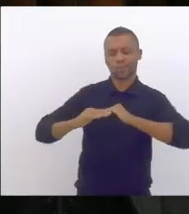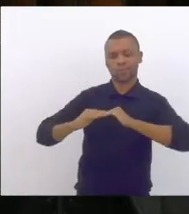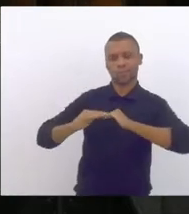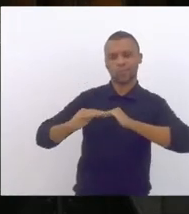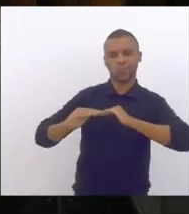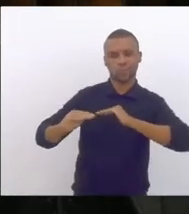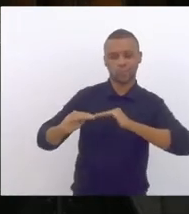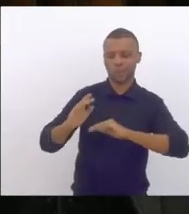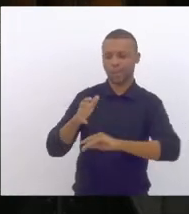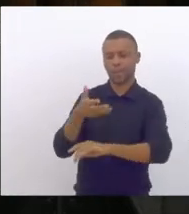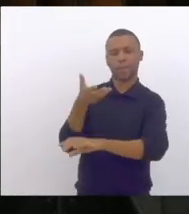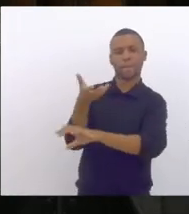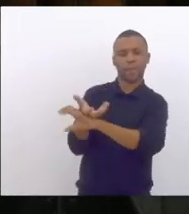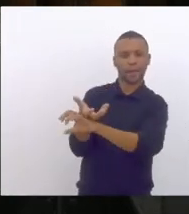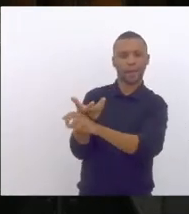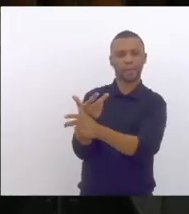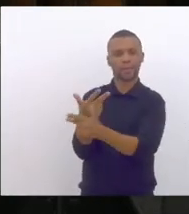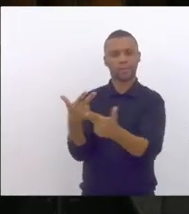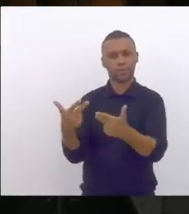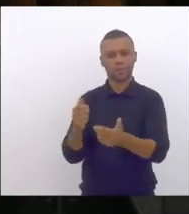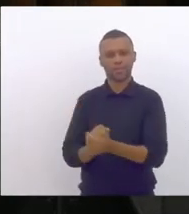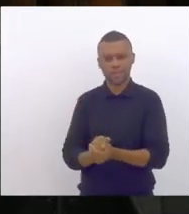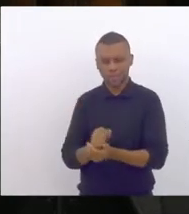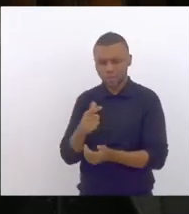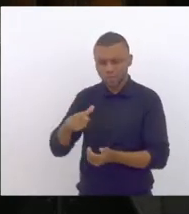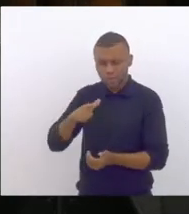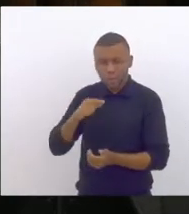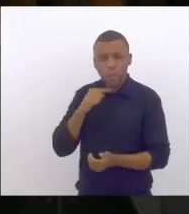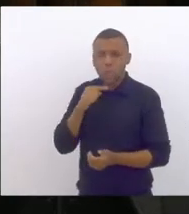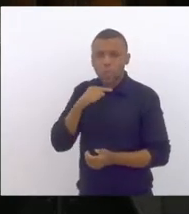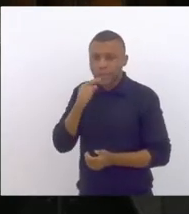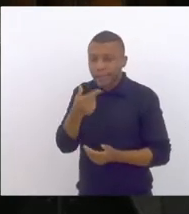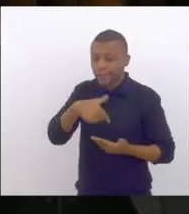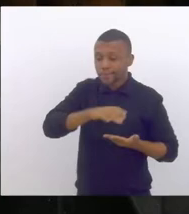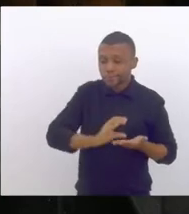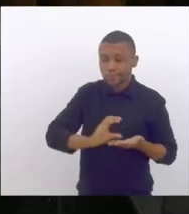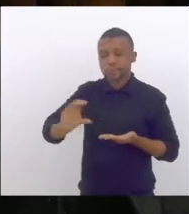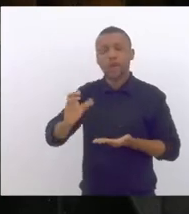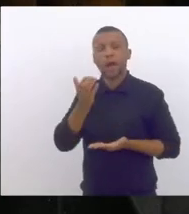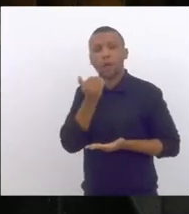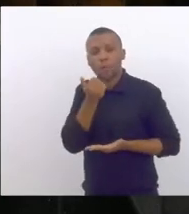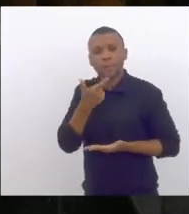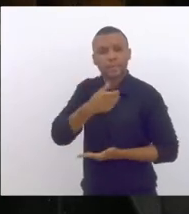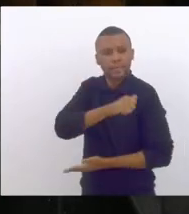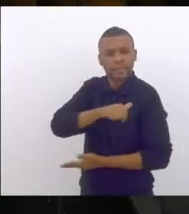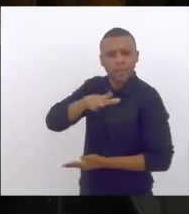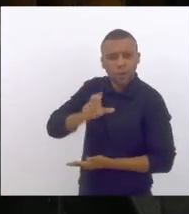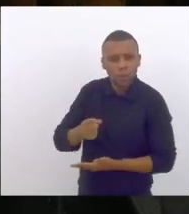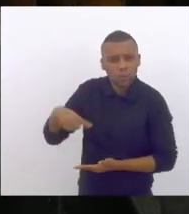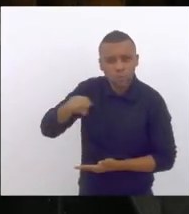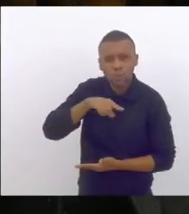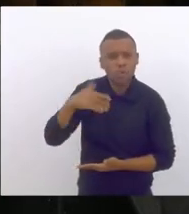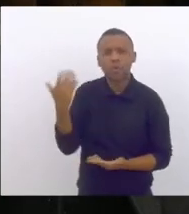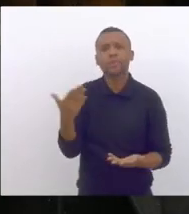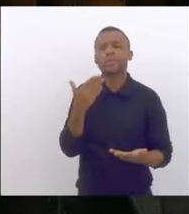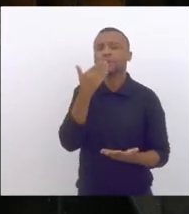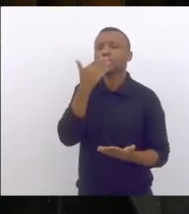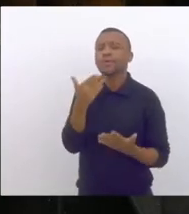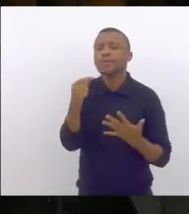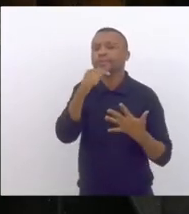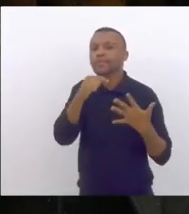dignidade para as nossas crianças e adolescentes se alimentarem da maneira adequada Quais são as prioridades desse governo com